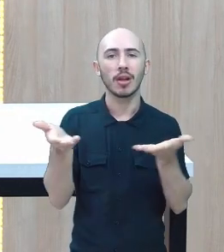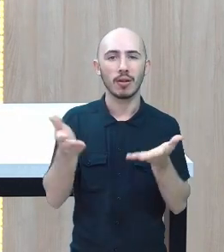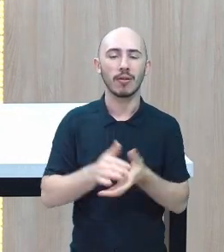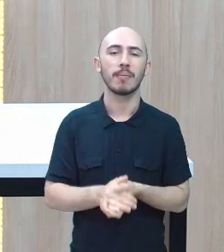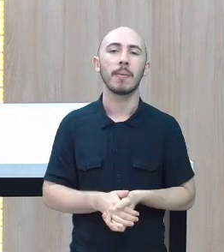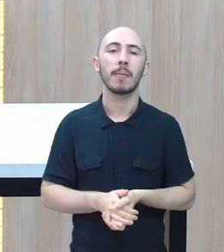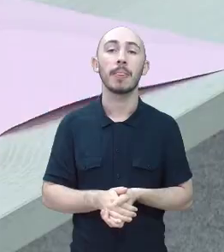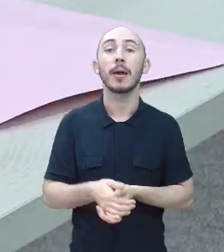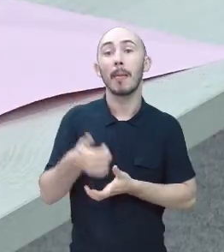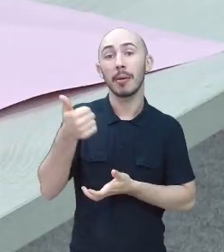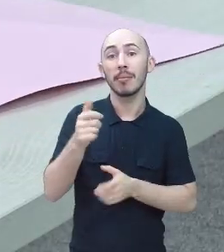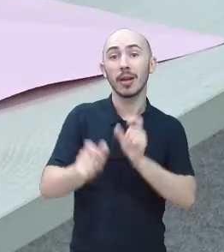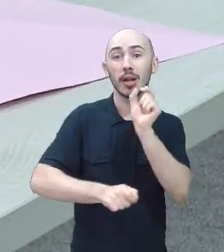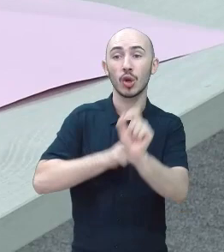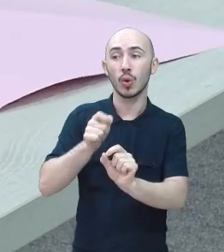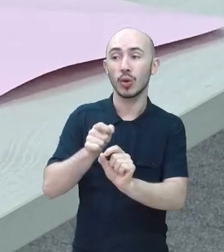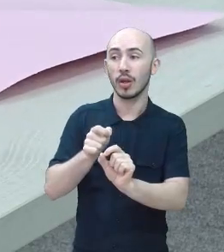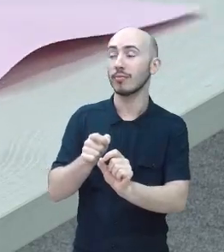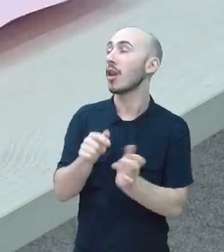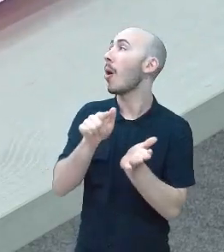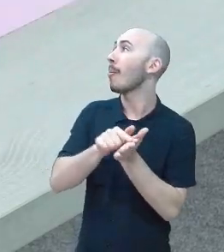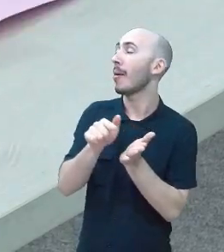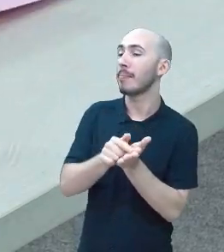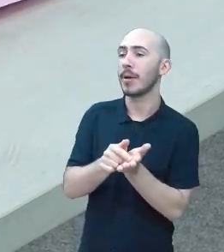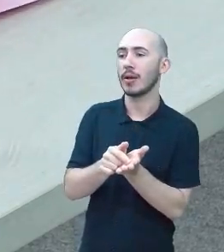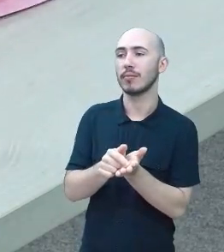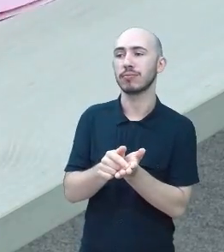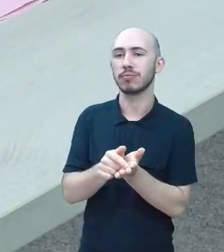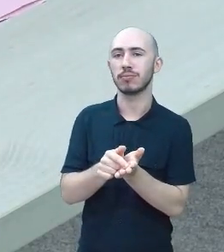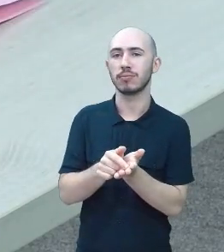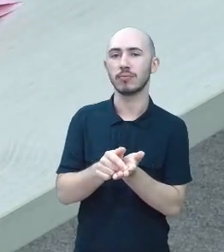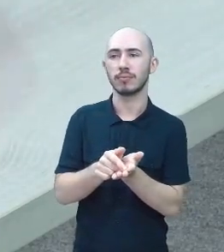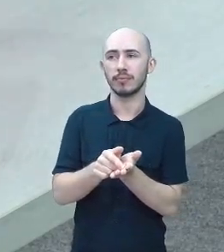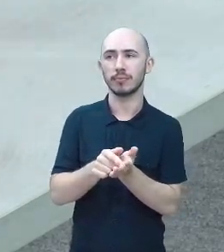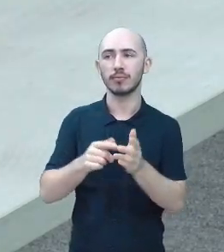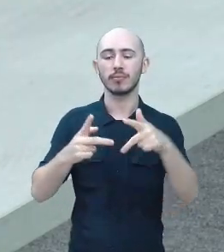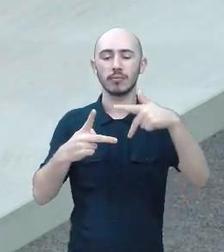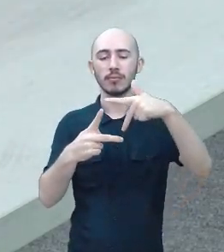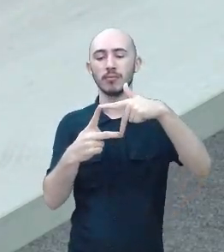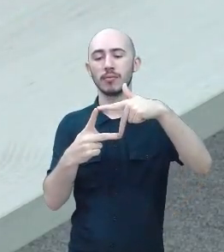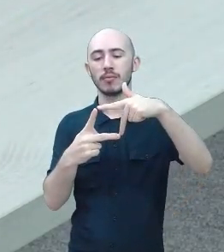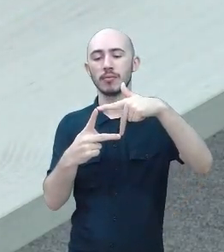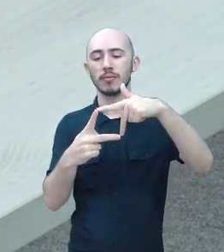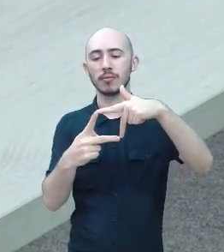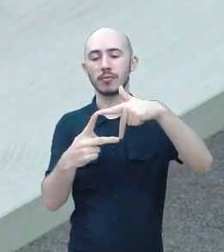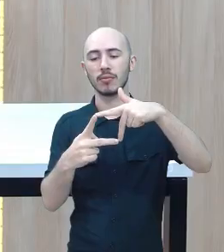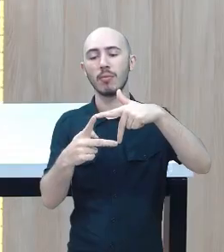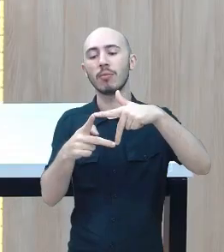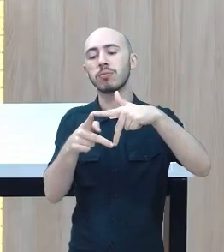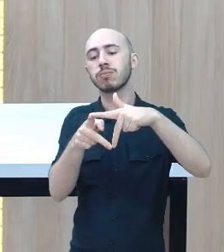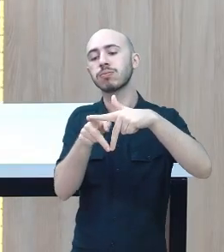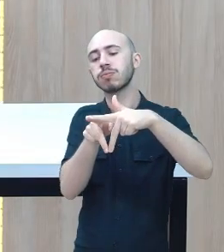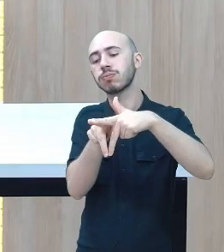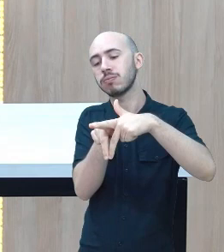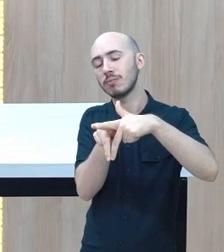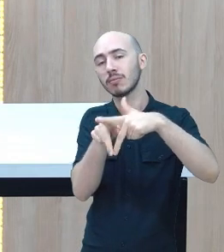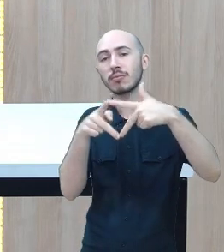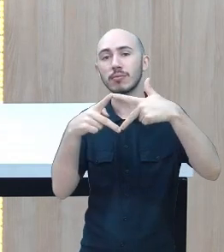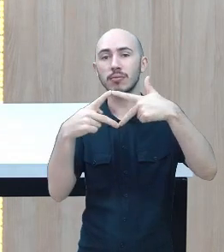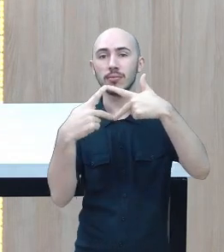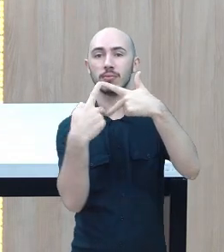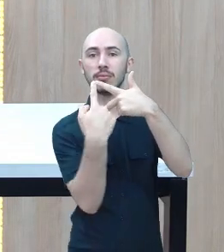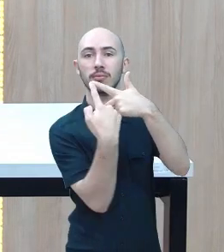Primeiro, dobre o papel na diagonal, tá, gente? Assim, ó, formando